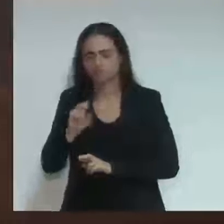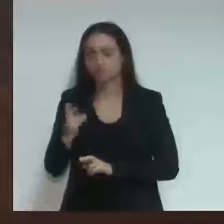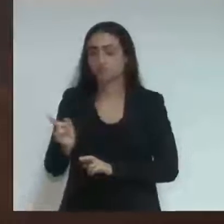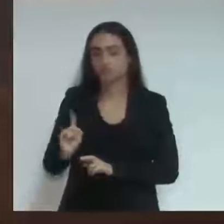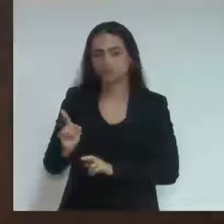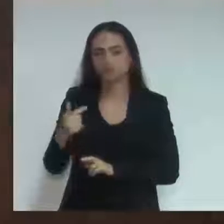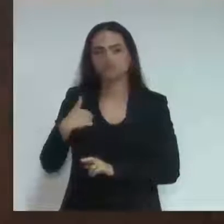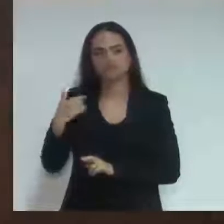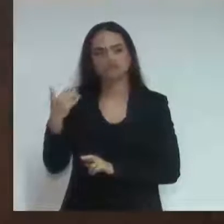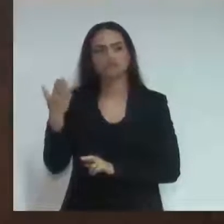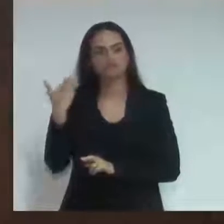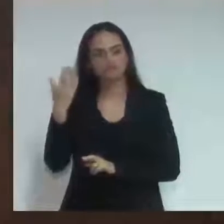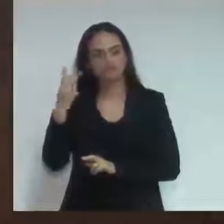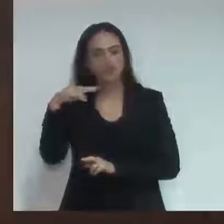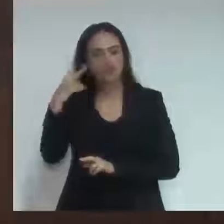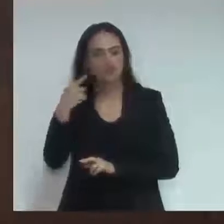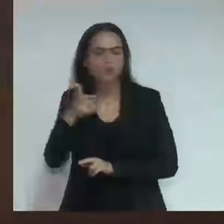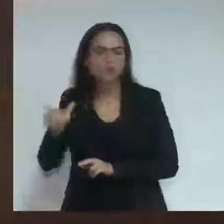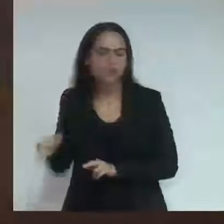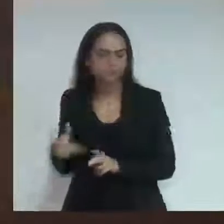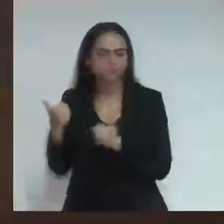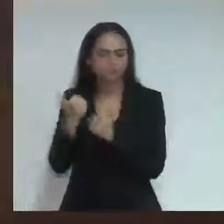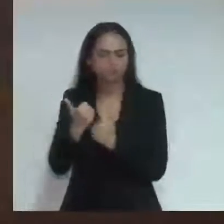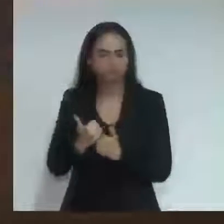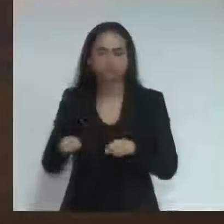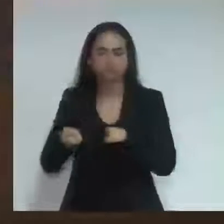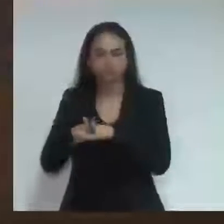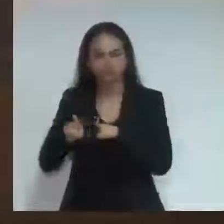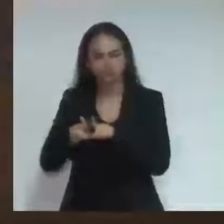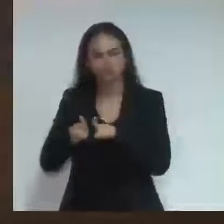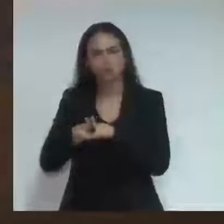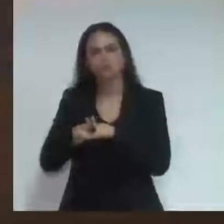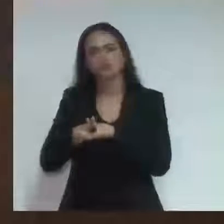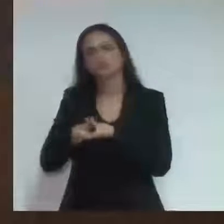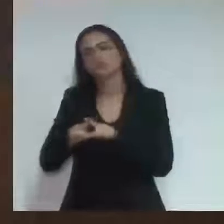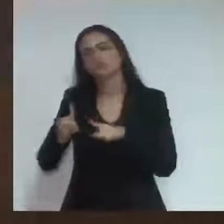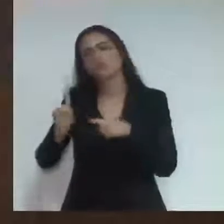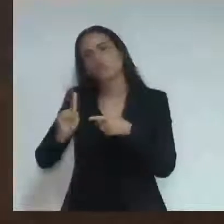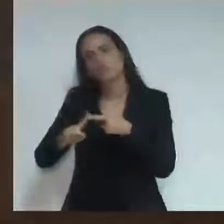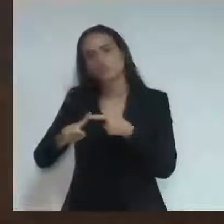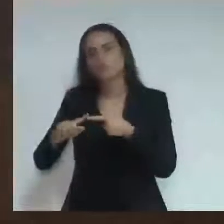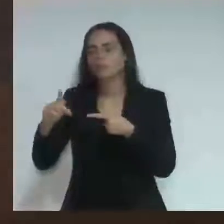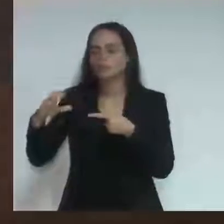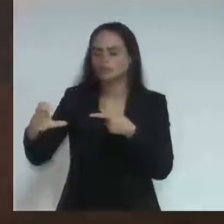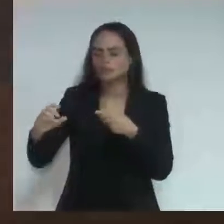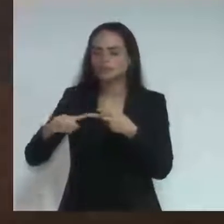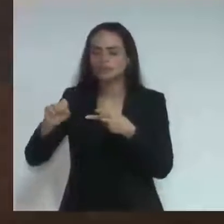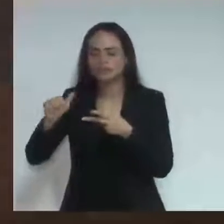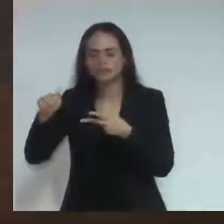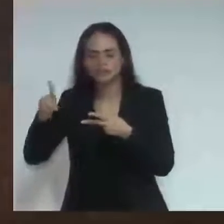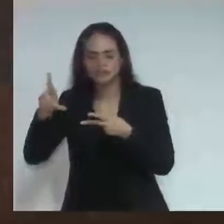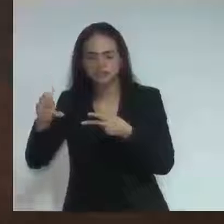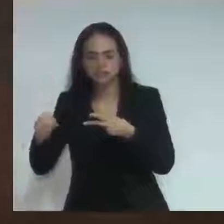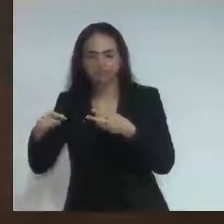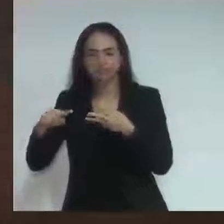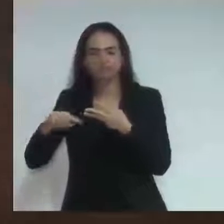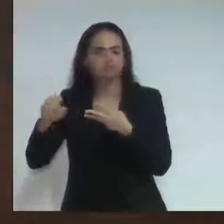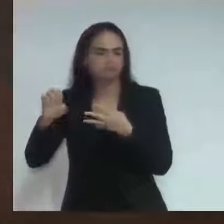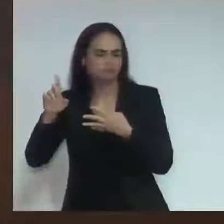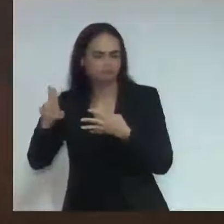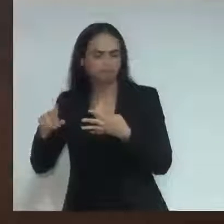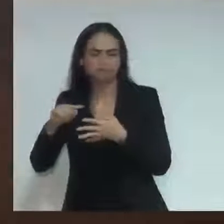Gelme, em conjunto com o vereador Rodrigo Paixão, em conjunto com o vereador Sandro, em conjunto com o vereador PC. Esse foi o único documento